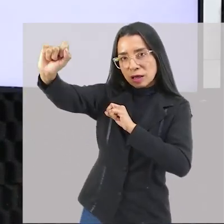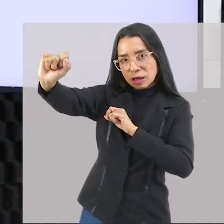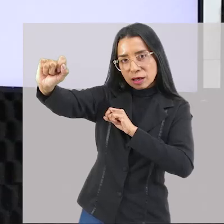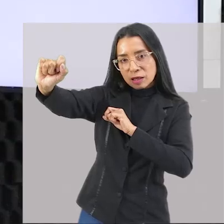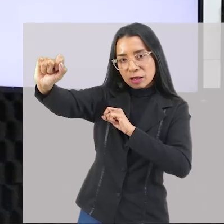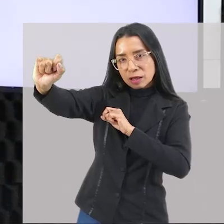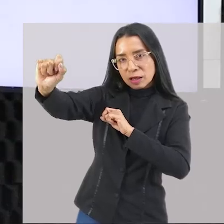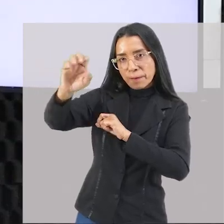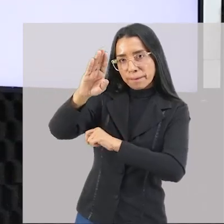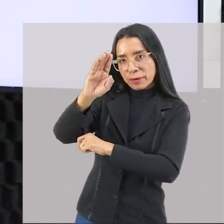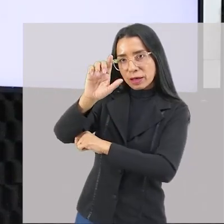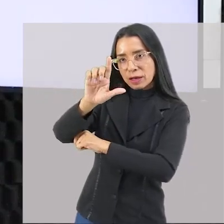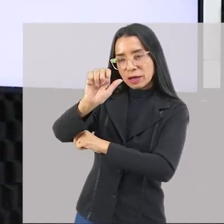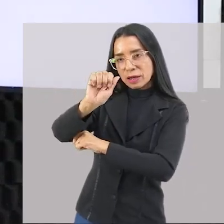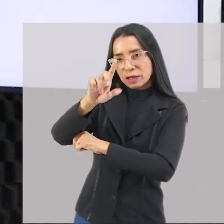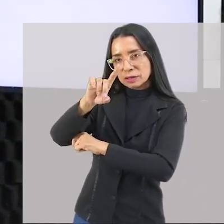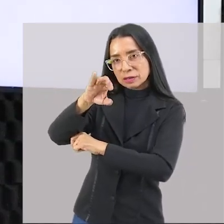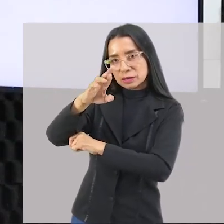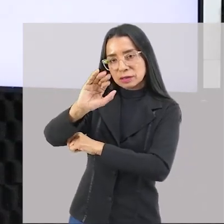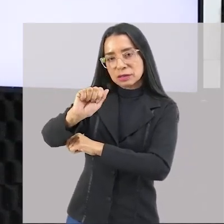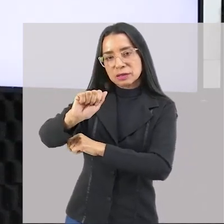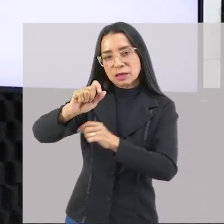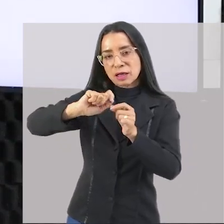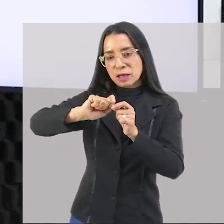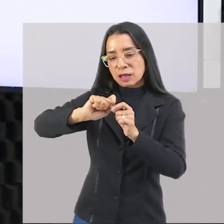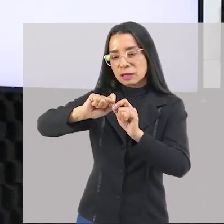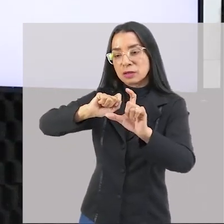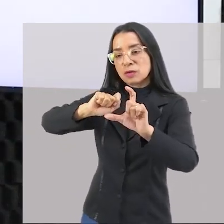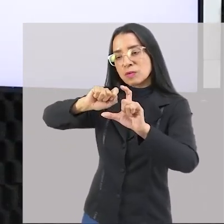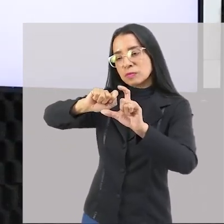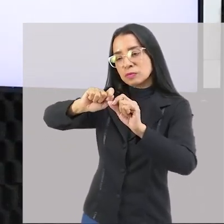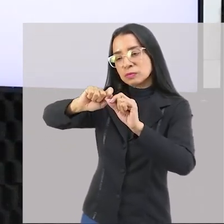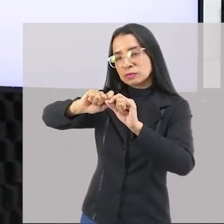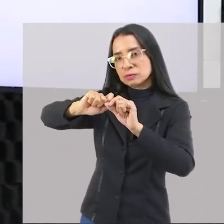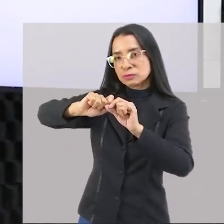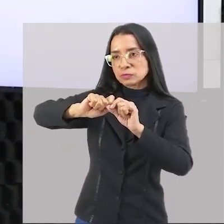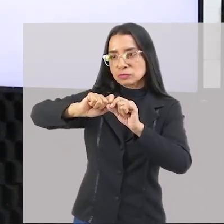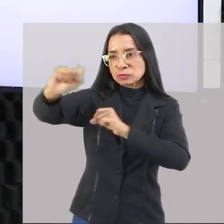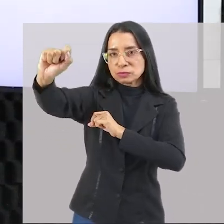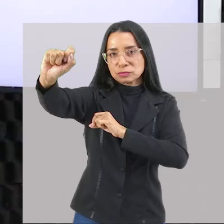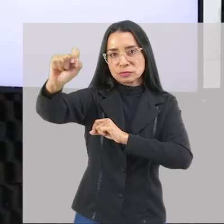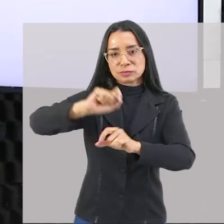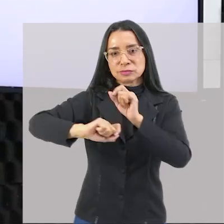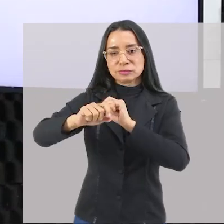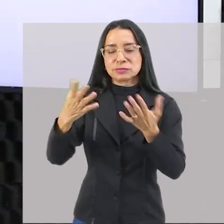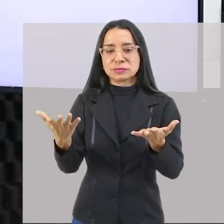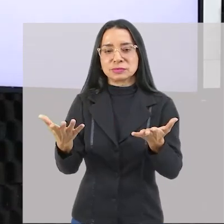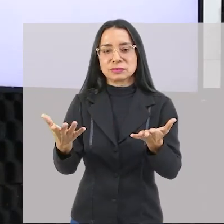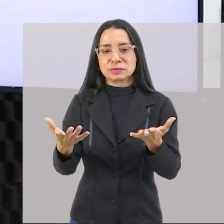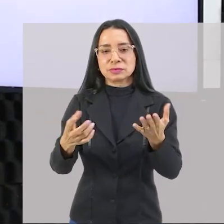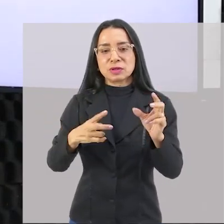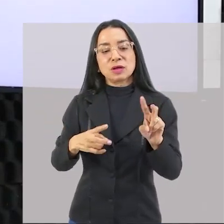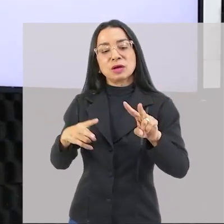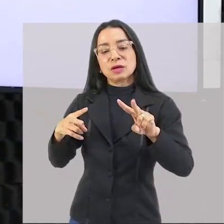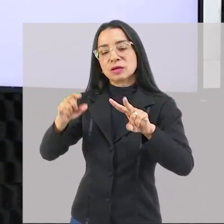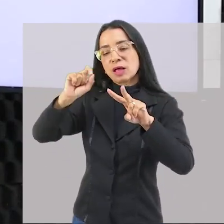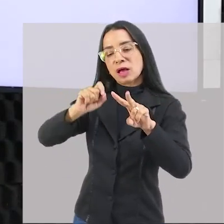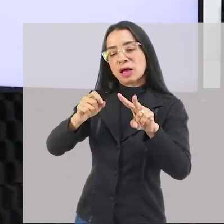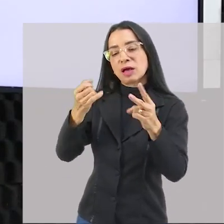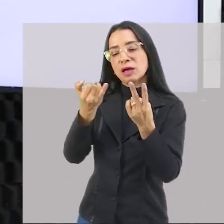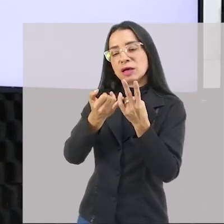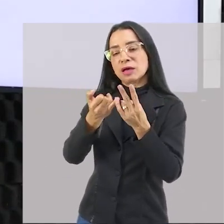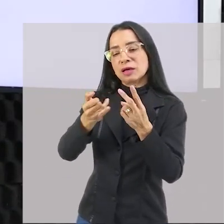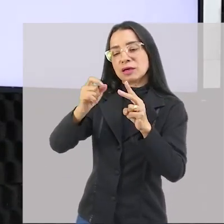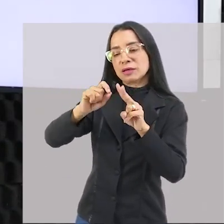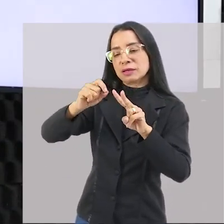de baladeira. Pois é, o estilingue, aqui em São Luís do Maranhão, uma parte de São Luís do Maranhão, chamada de baladeira, um pedaço de madeira, que é uma forquilha,